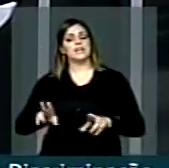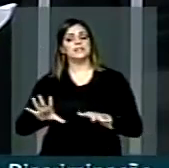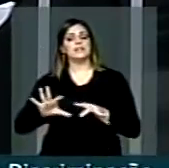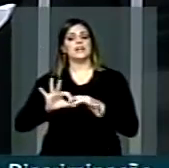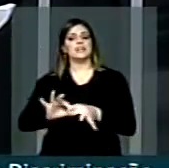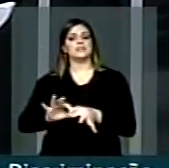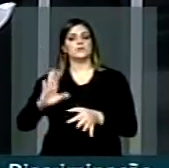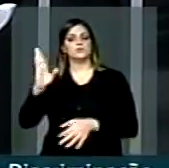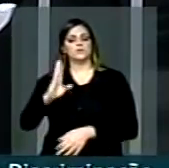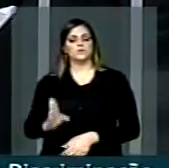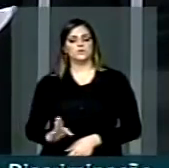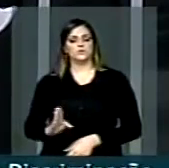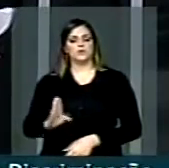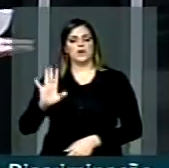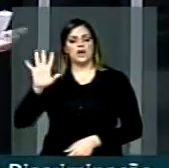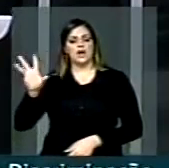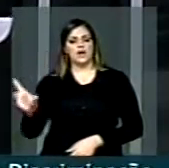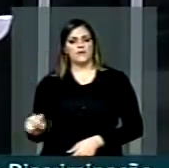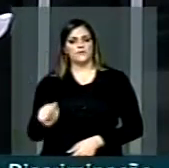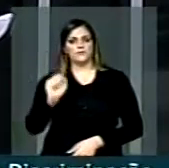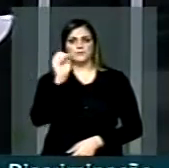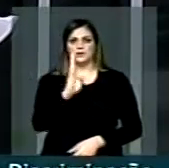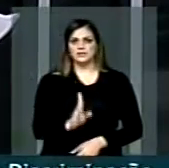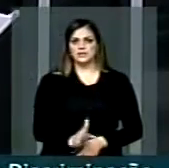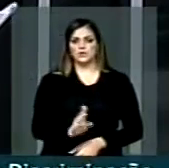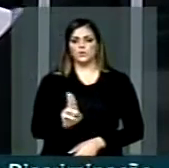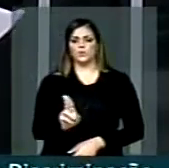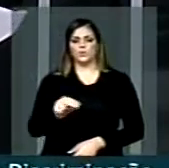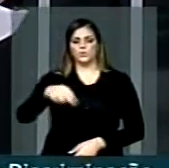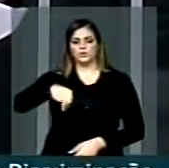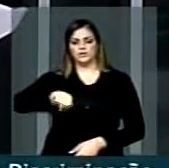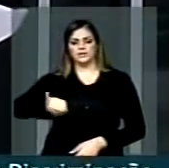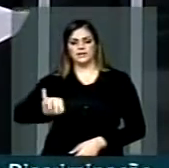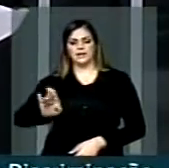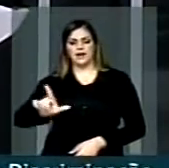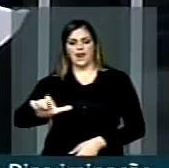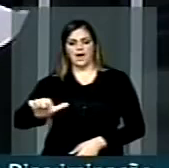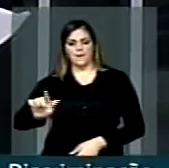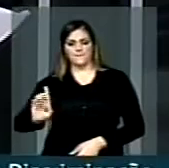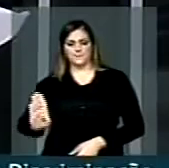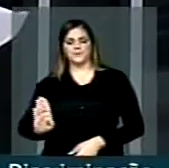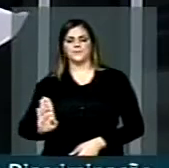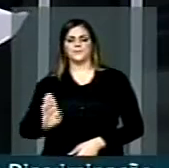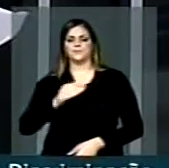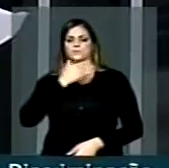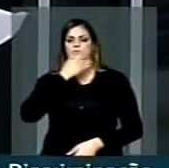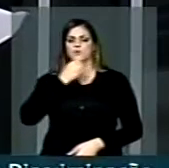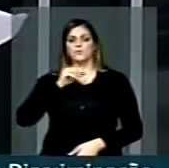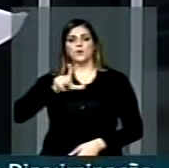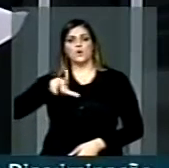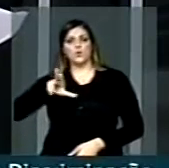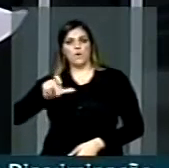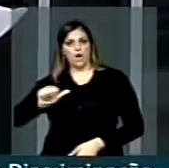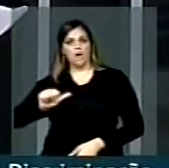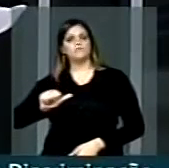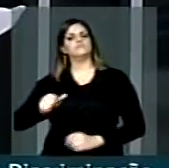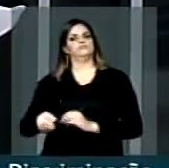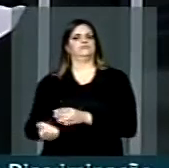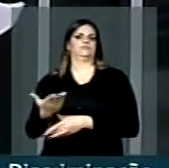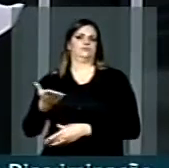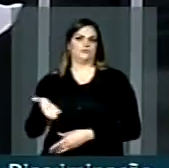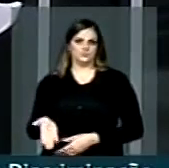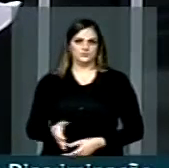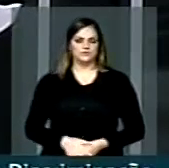da Lusofonia Afro-Brasileira, Unilab, que foi criada e fundada pelo nosso presidente Luiz Inácio Lula da Silva.